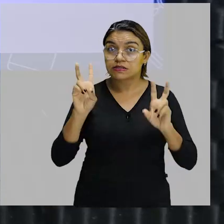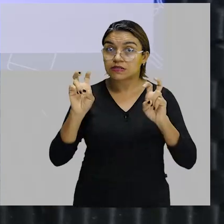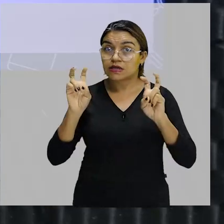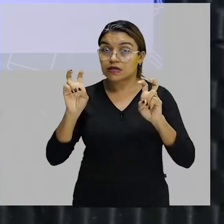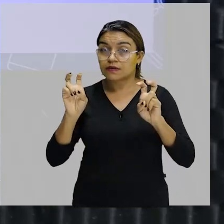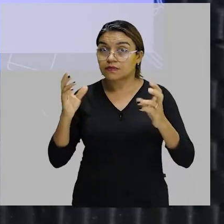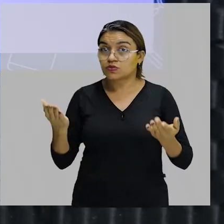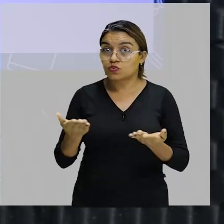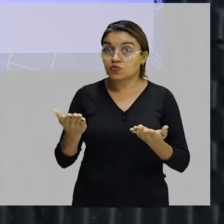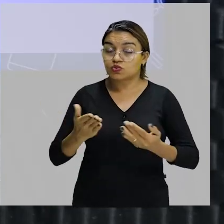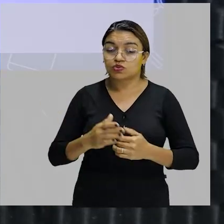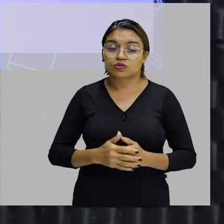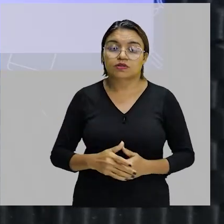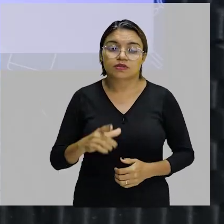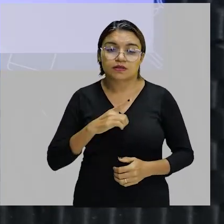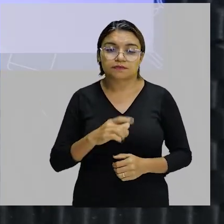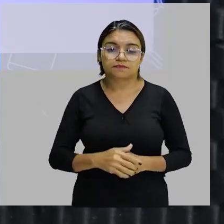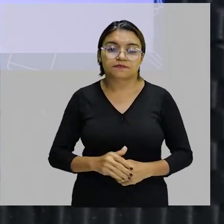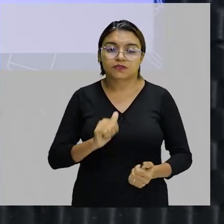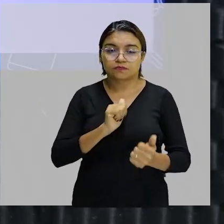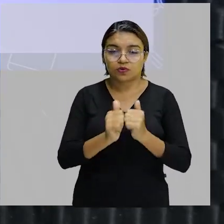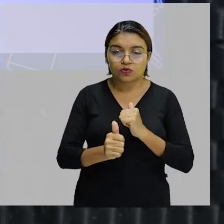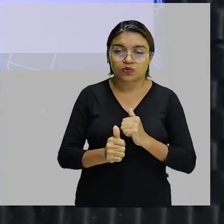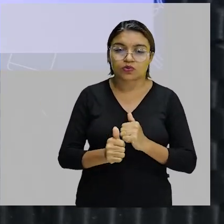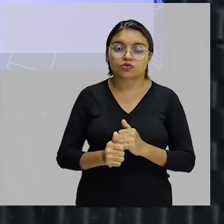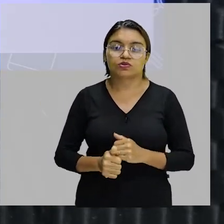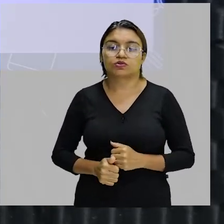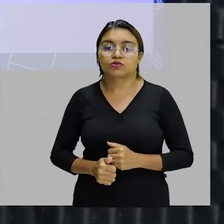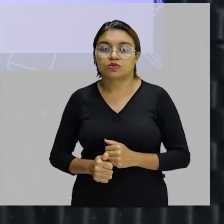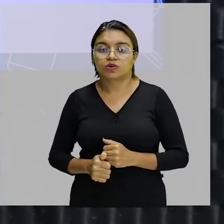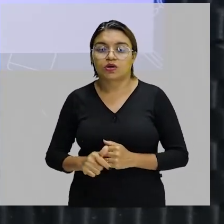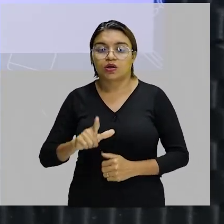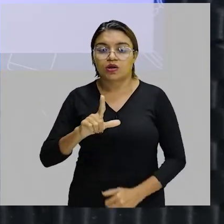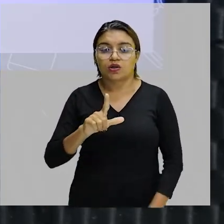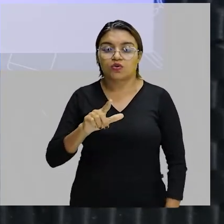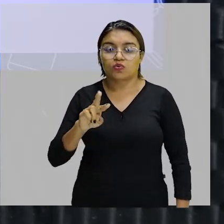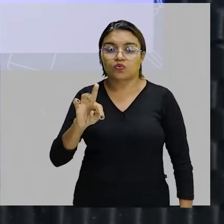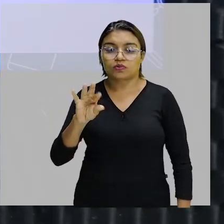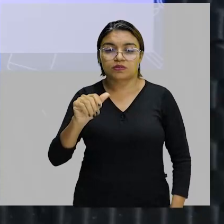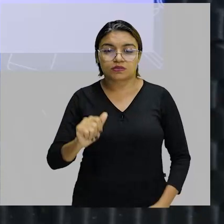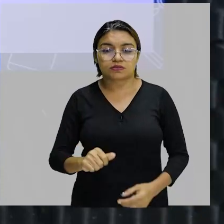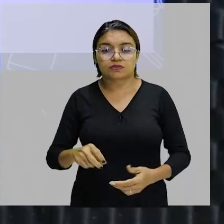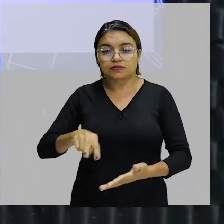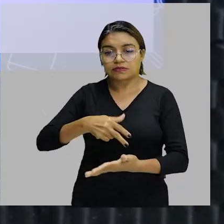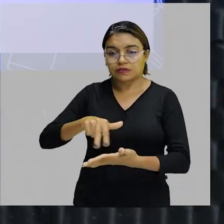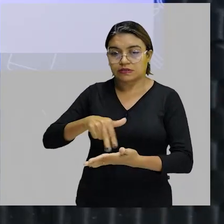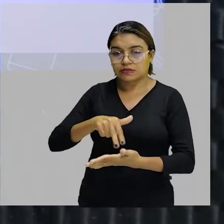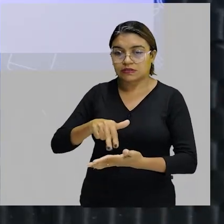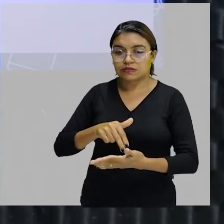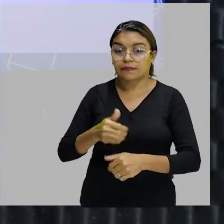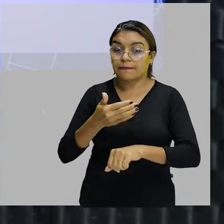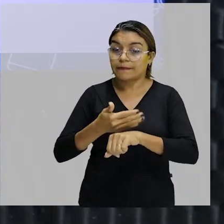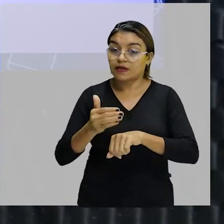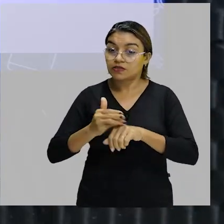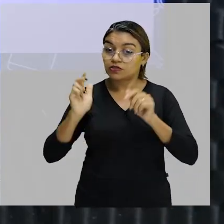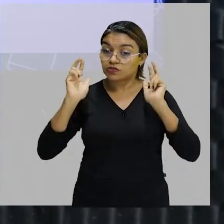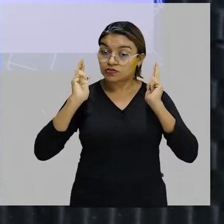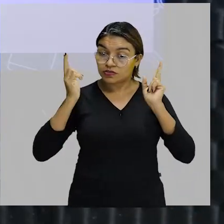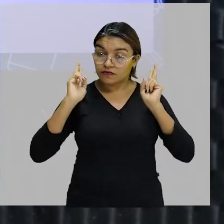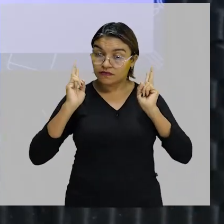na atualidade, que são essas: esportes, lutas, danças,